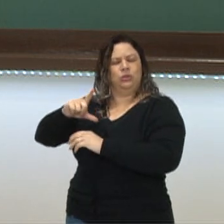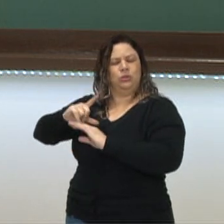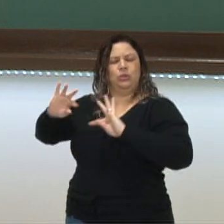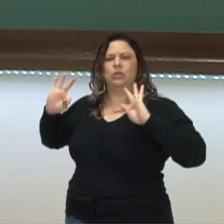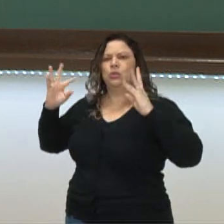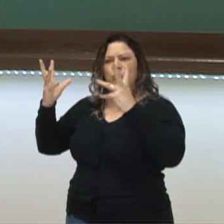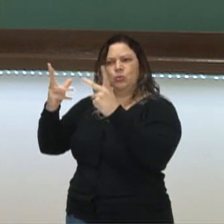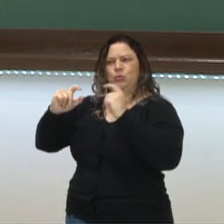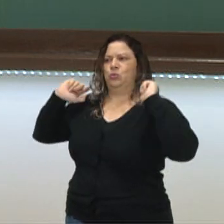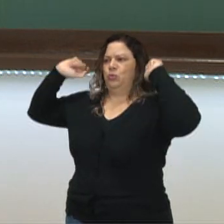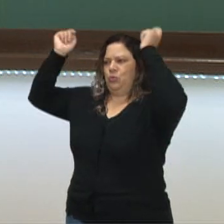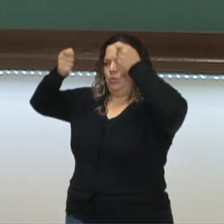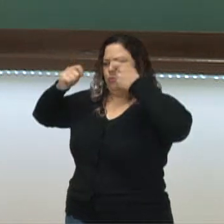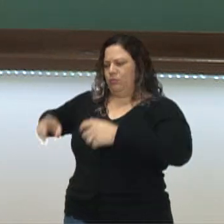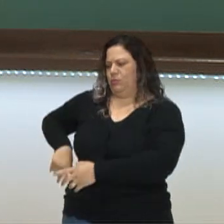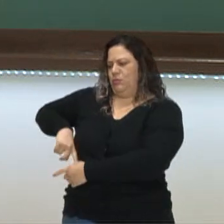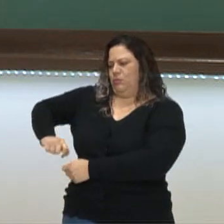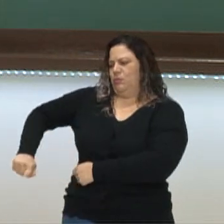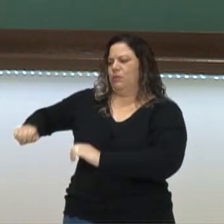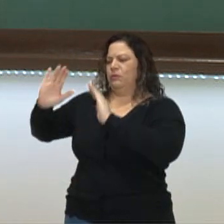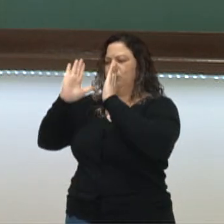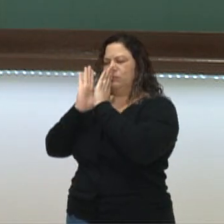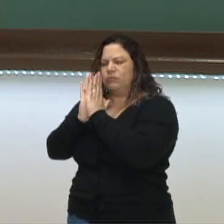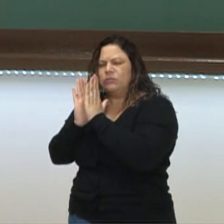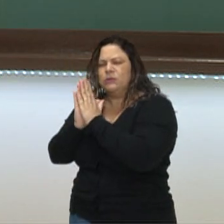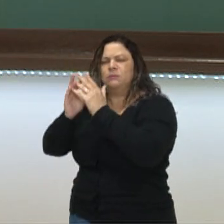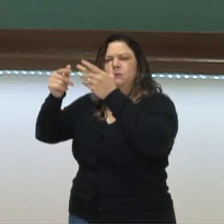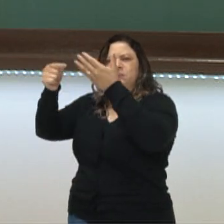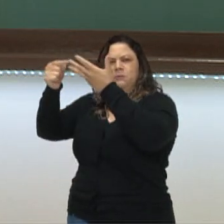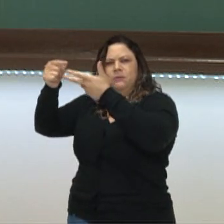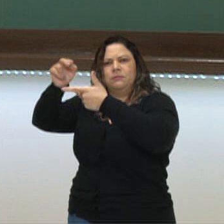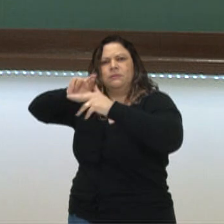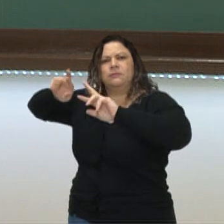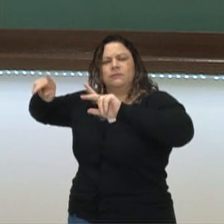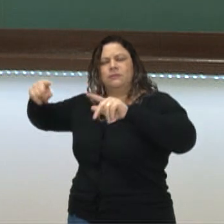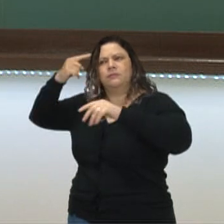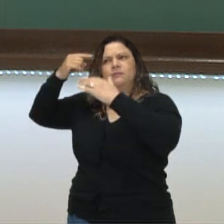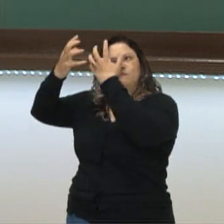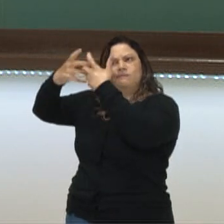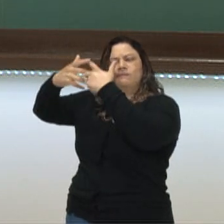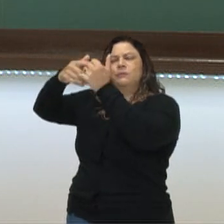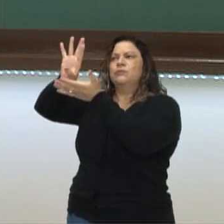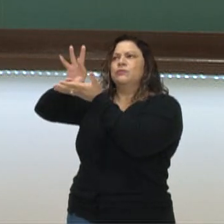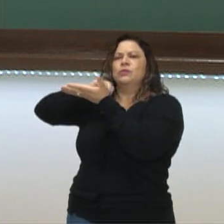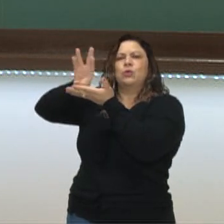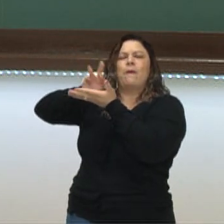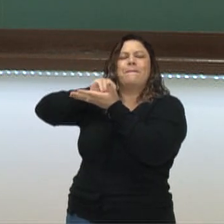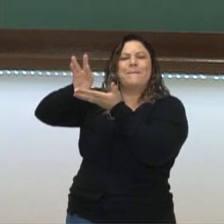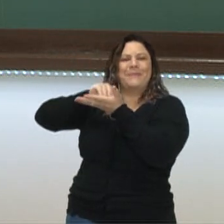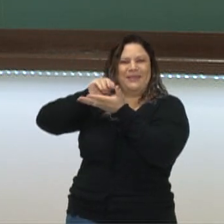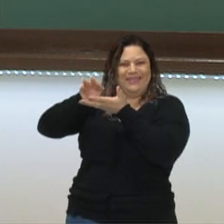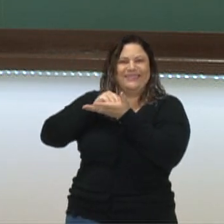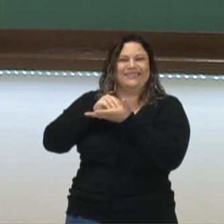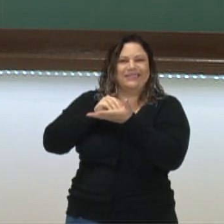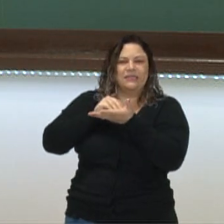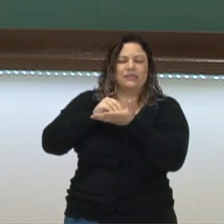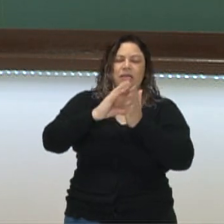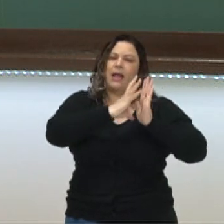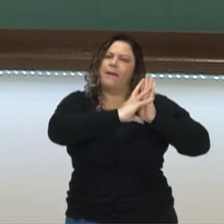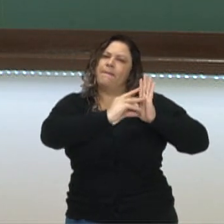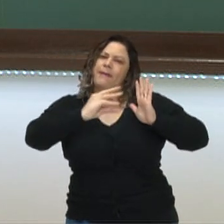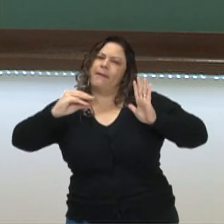tanto da Bíblia, tanto espiritual quanto intelectual, porque os monges copistas, por exemplo, copiavam livros